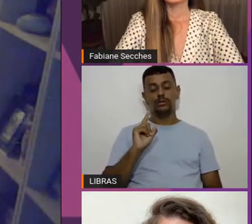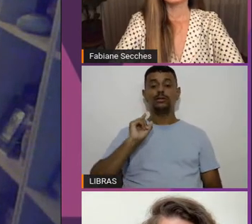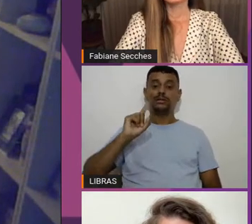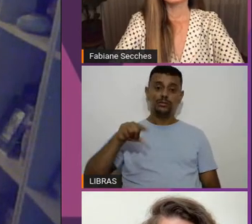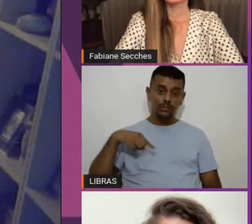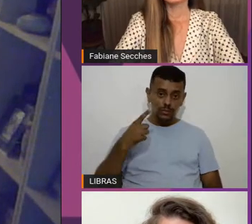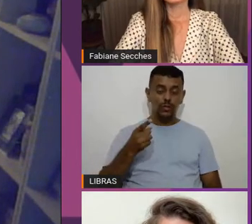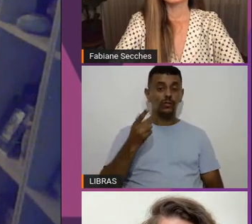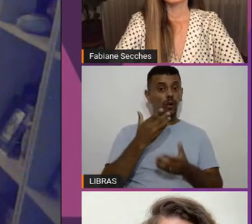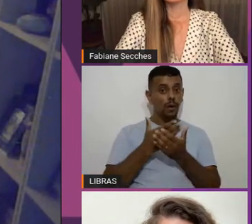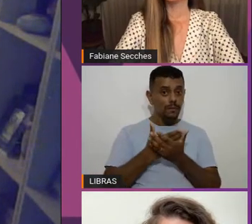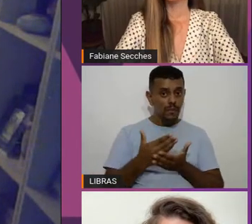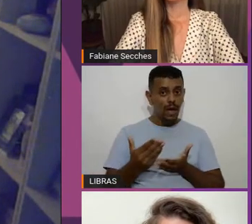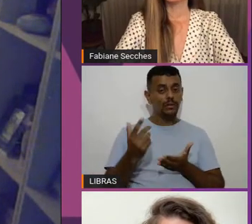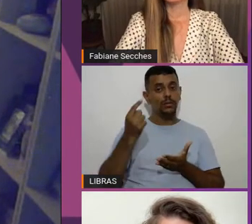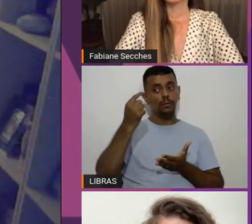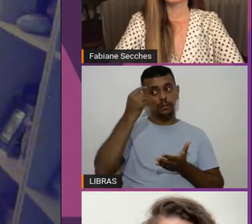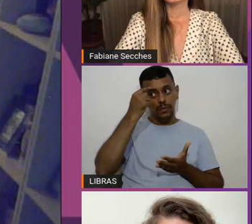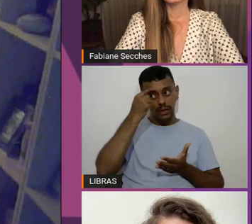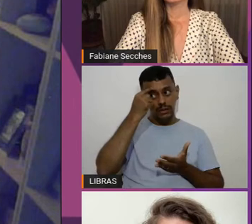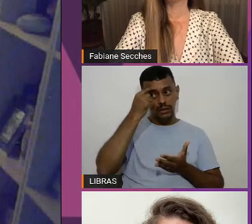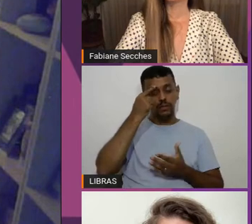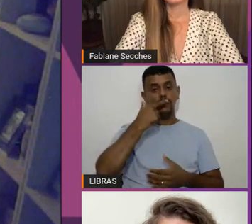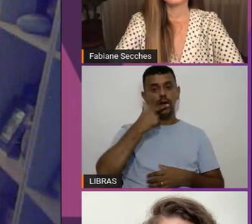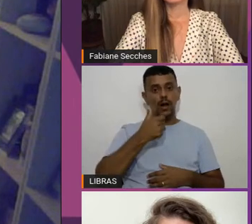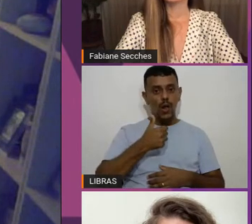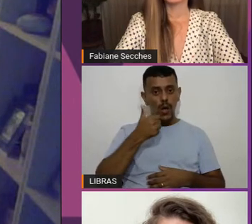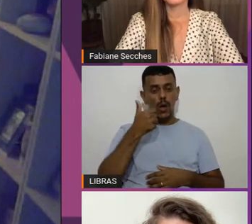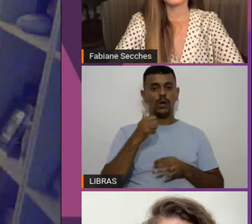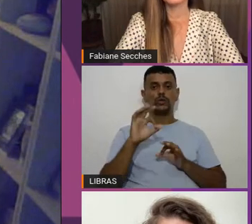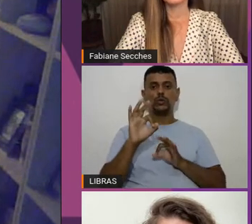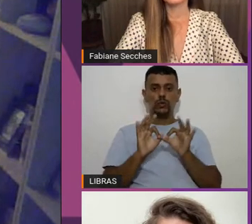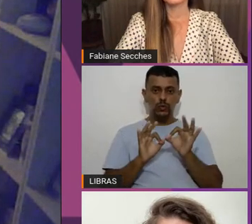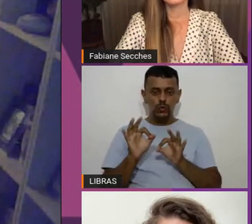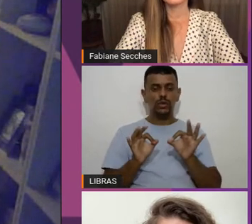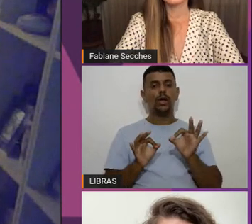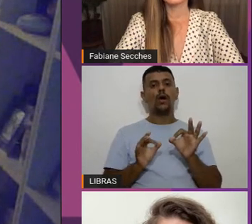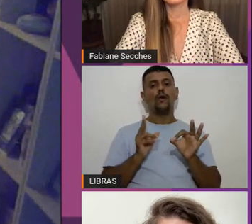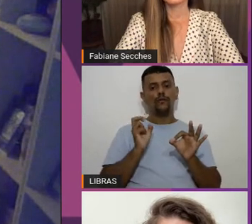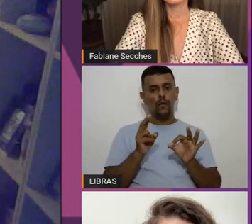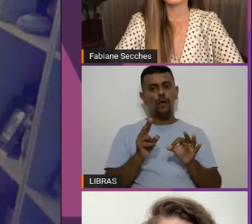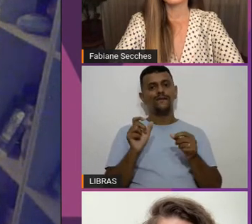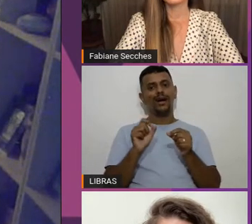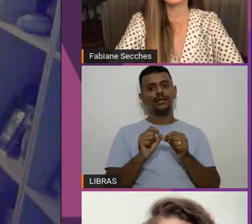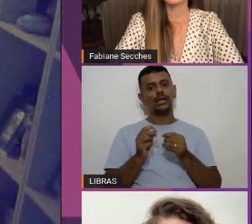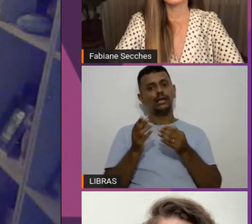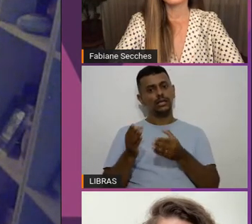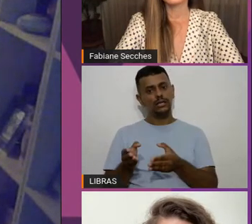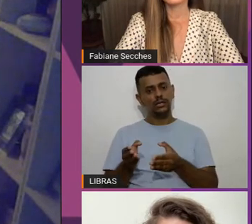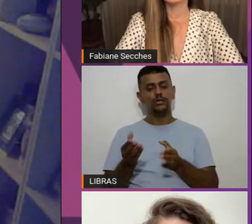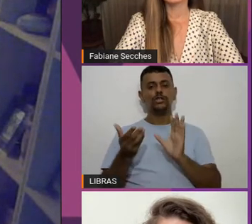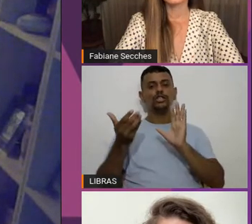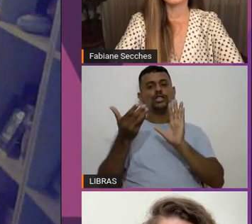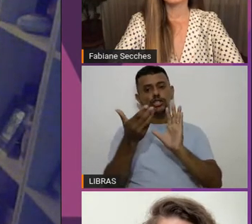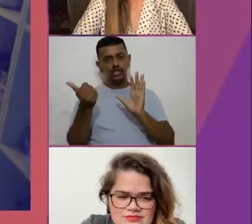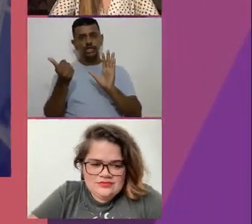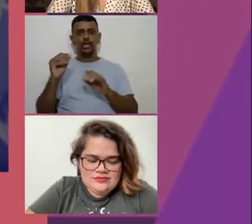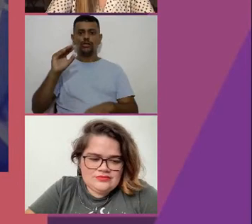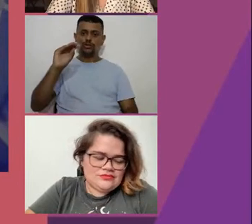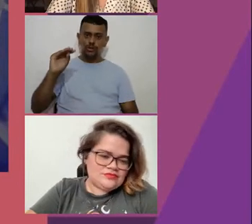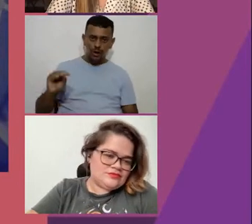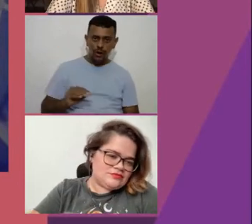mais na escura assim sabe eu vou fazer isso vai fazer aqui poder só tirar isso daqui passar para lá